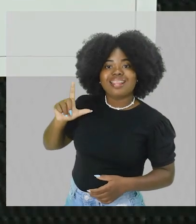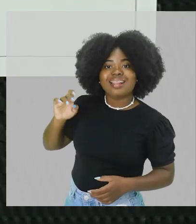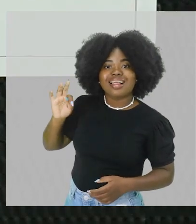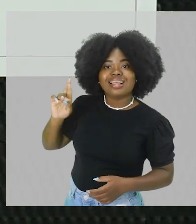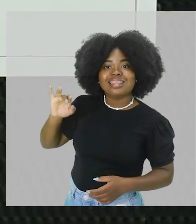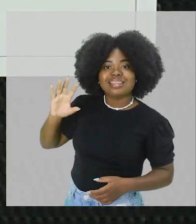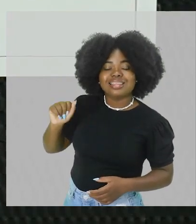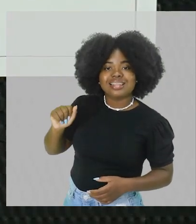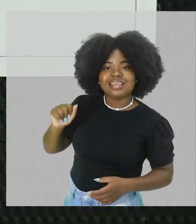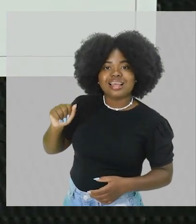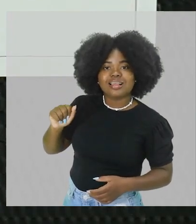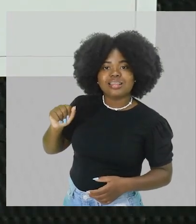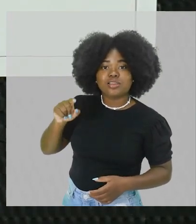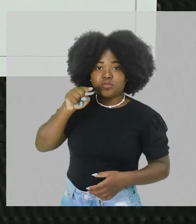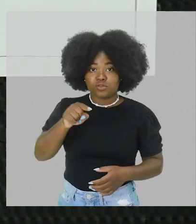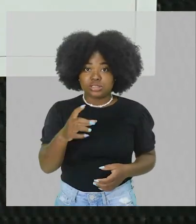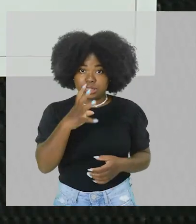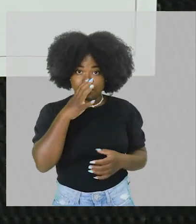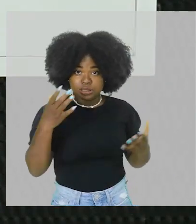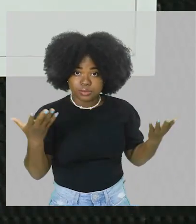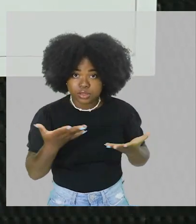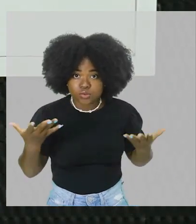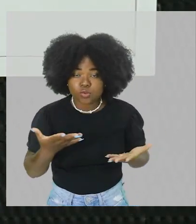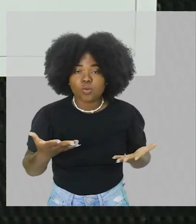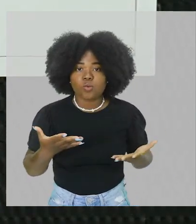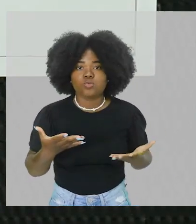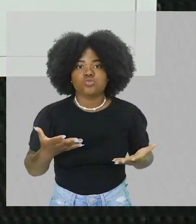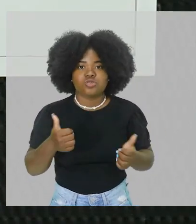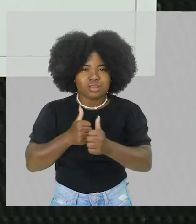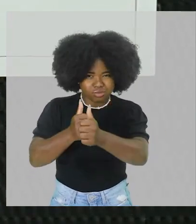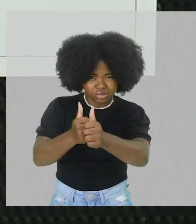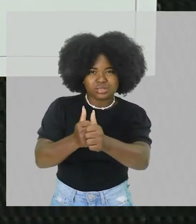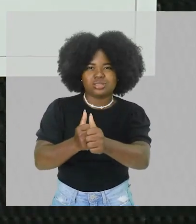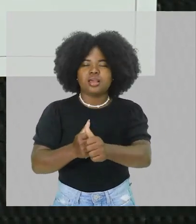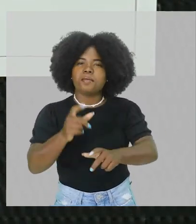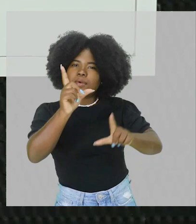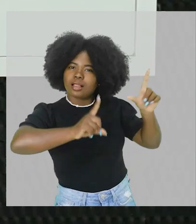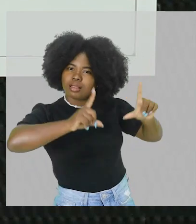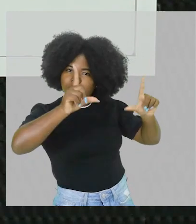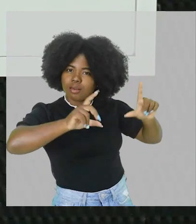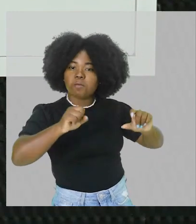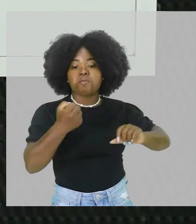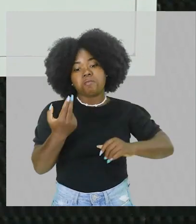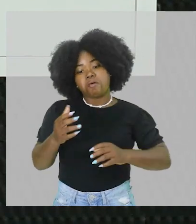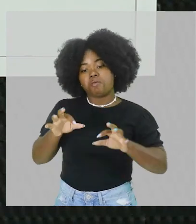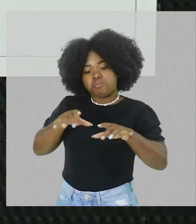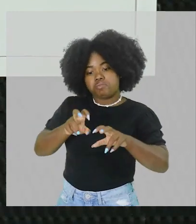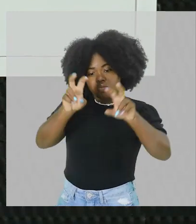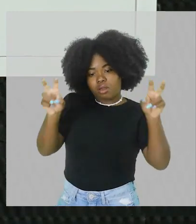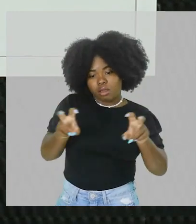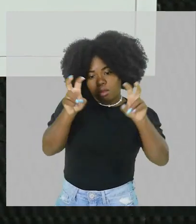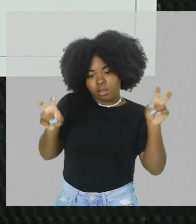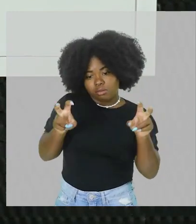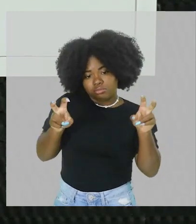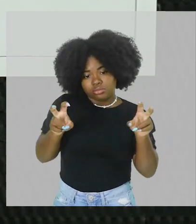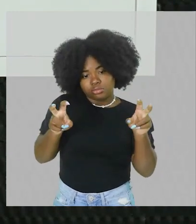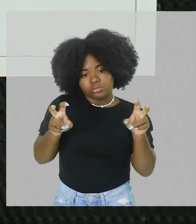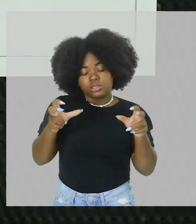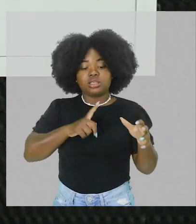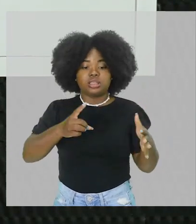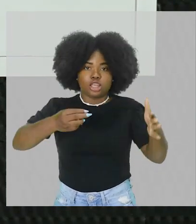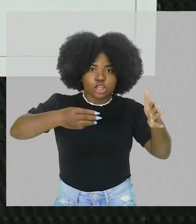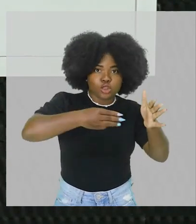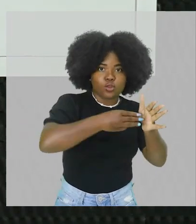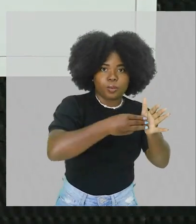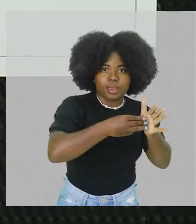você está assistindo aí na sua casa, pela televisão ou pelo computador, algo que está ligado na tomada